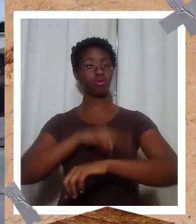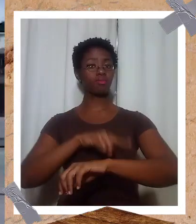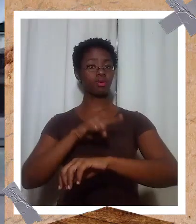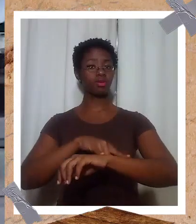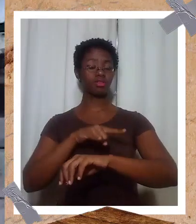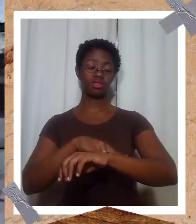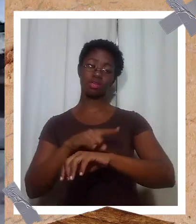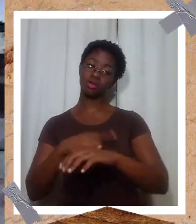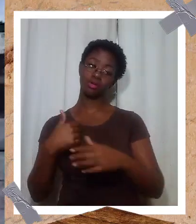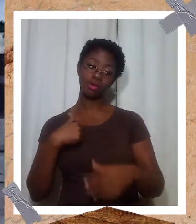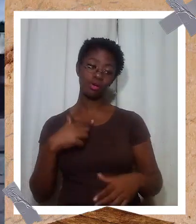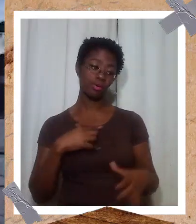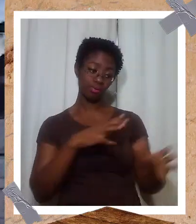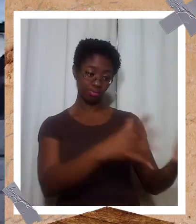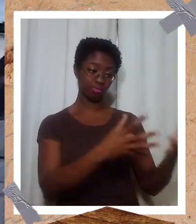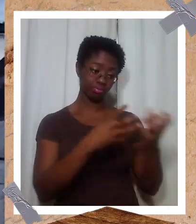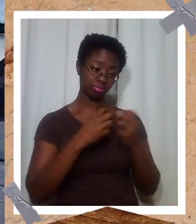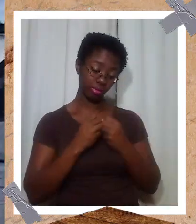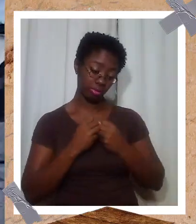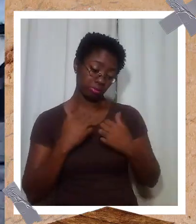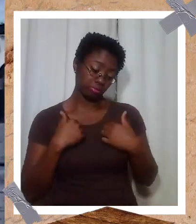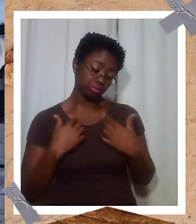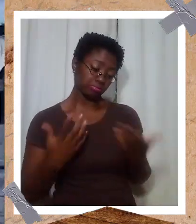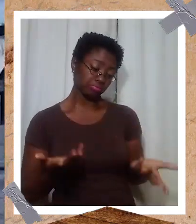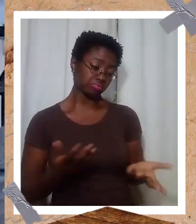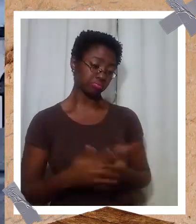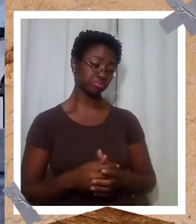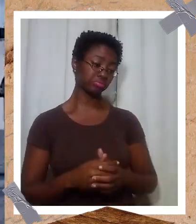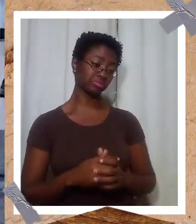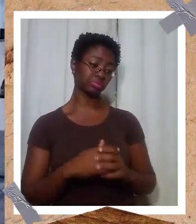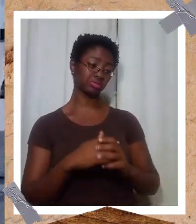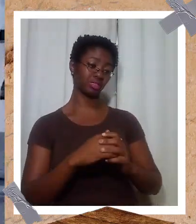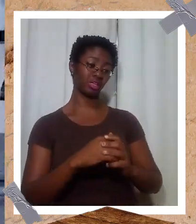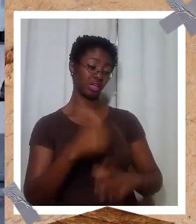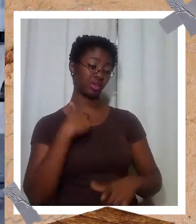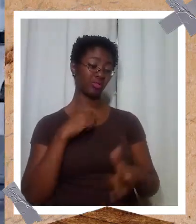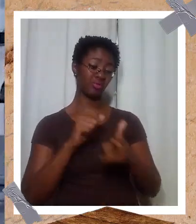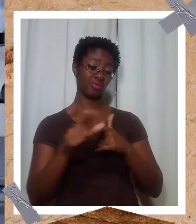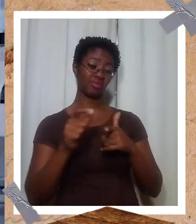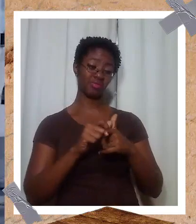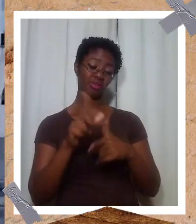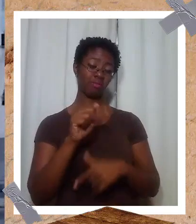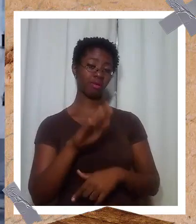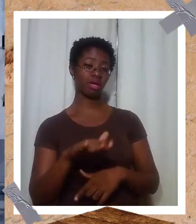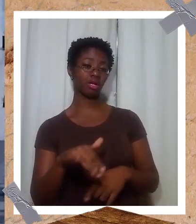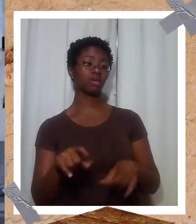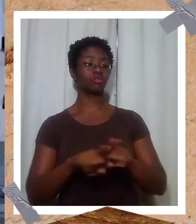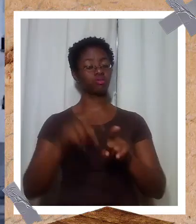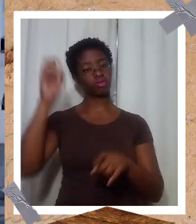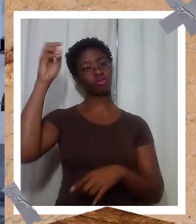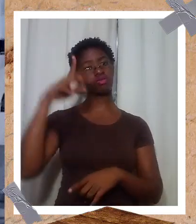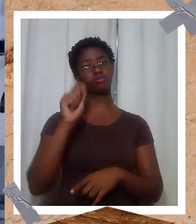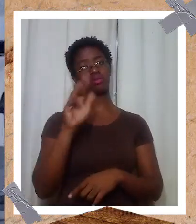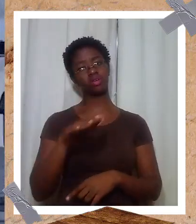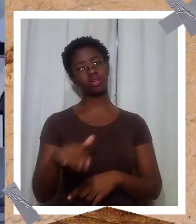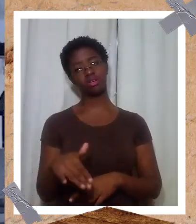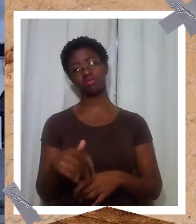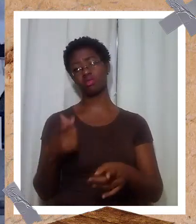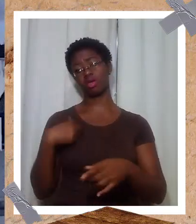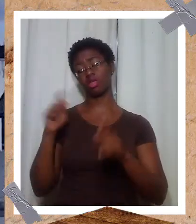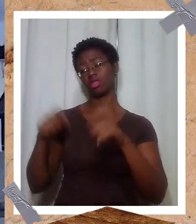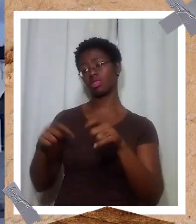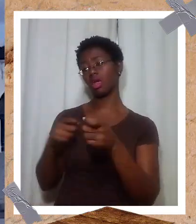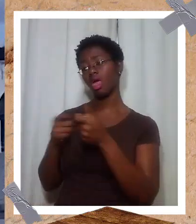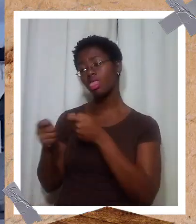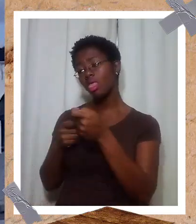moradores que nos acolheram de braços abertos. Pago aluguel e conta de luz baratos, o que vai me dar a possibilidade de gastar menos e negociar